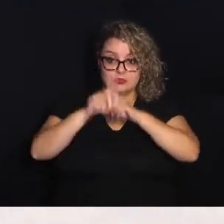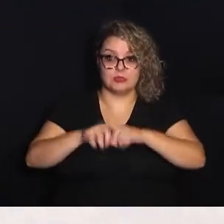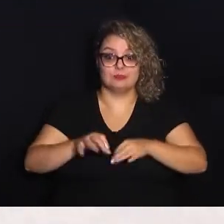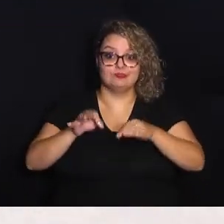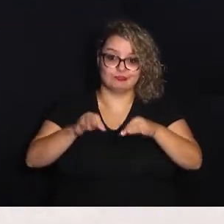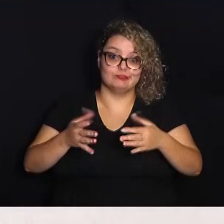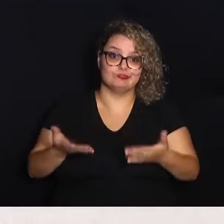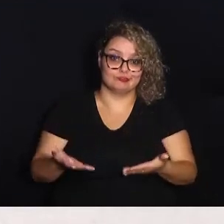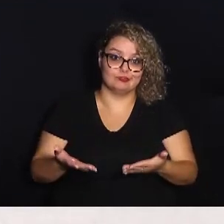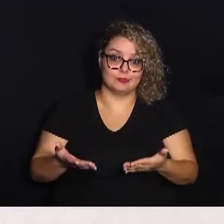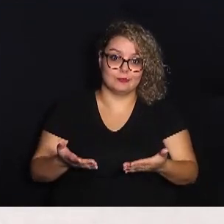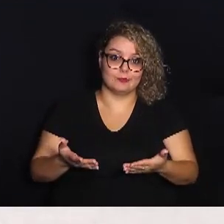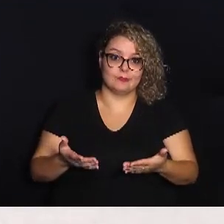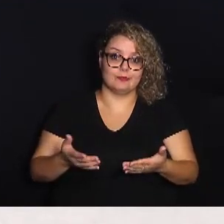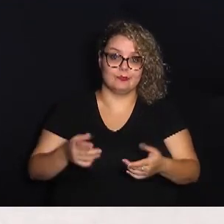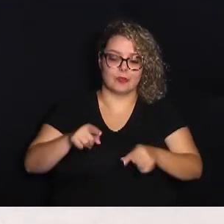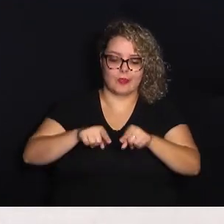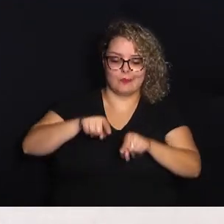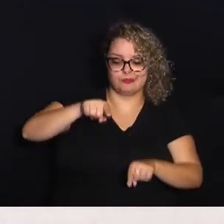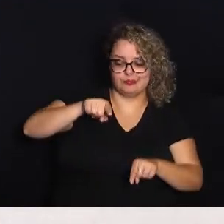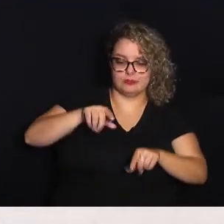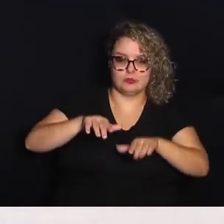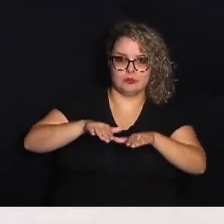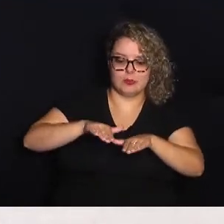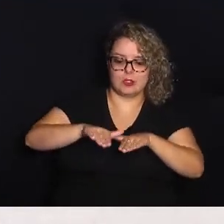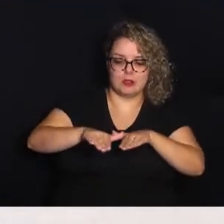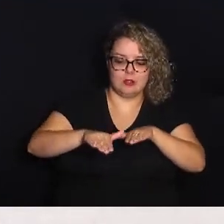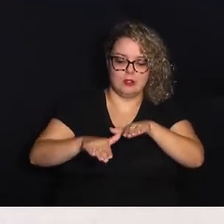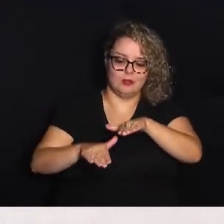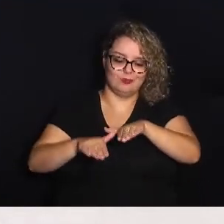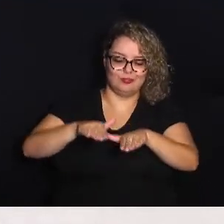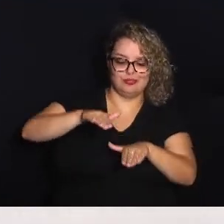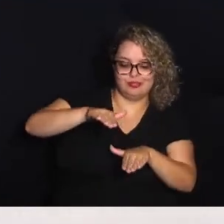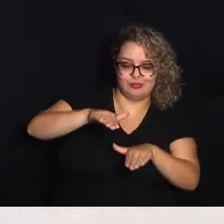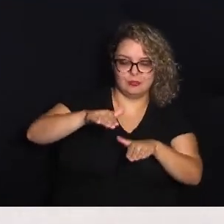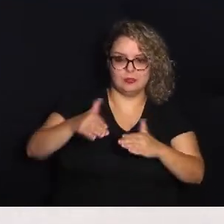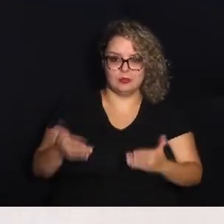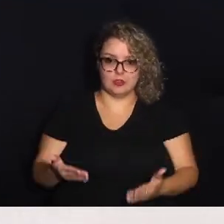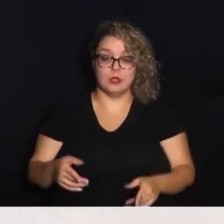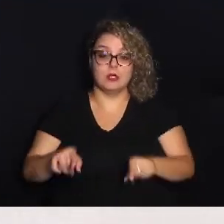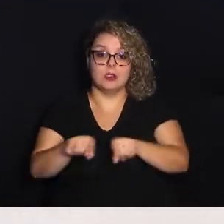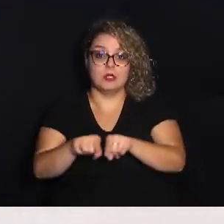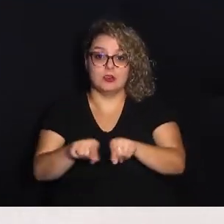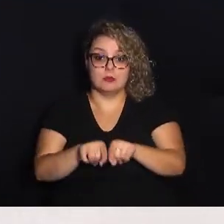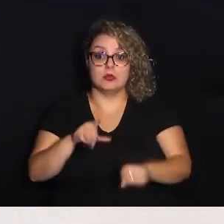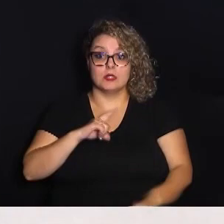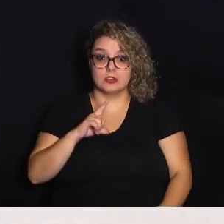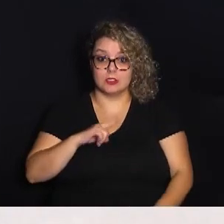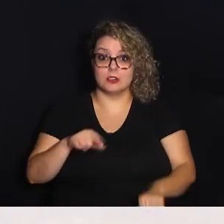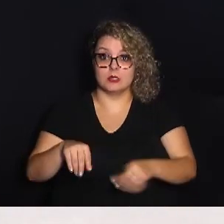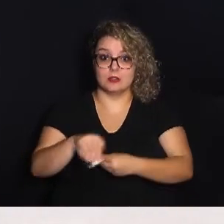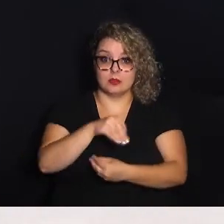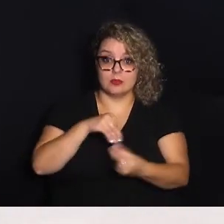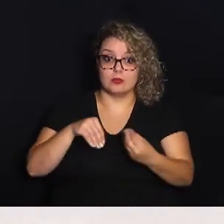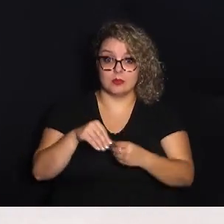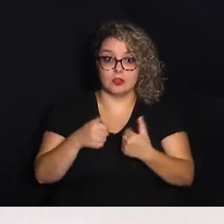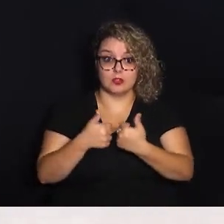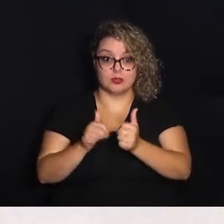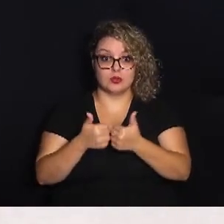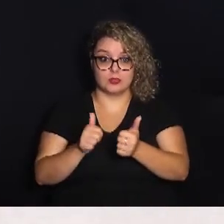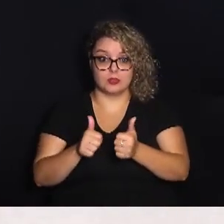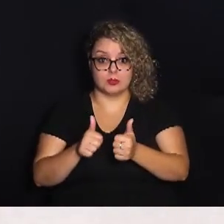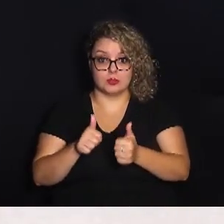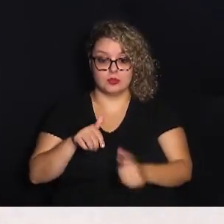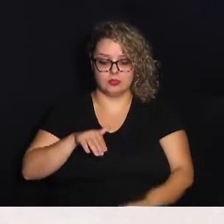justamente por conta das irregularidades da pista Além disso tem também as questões que envolvem os